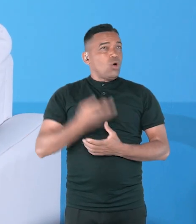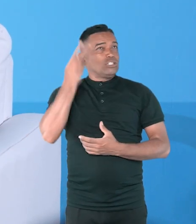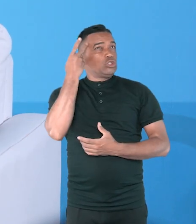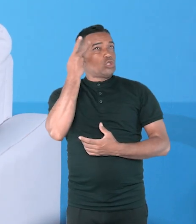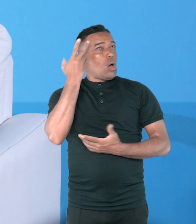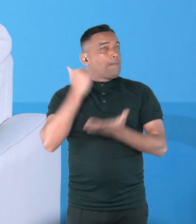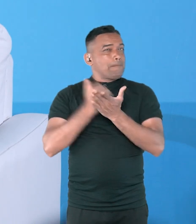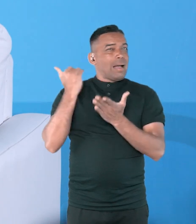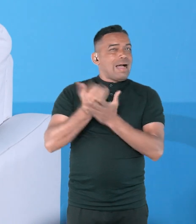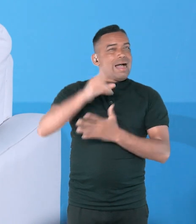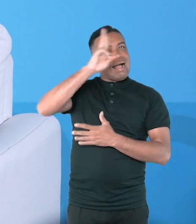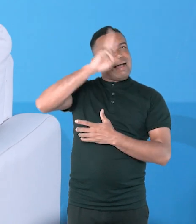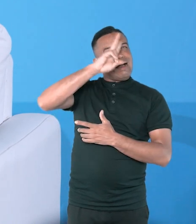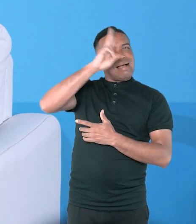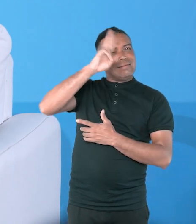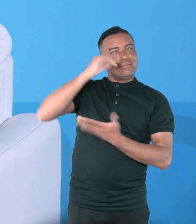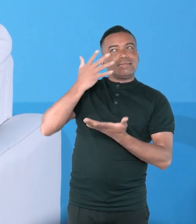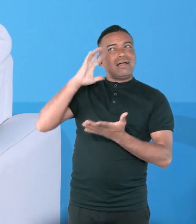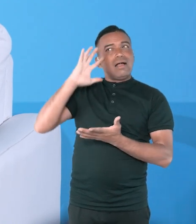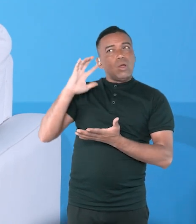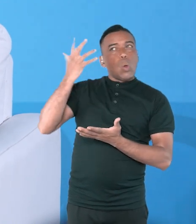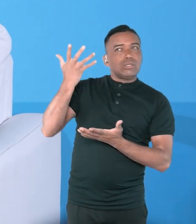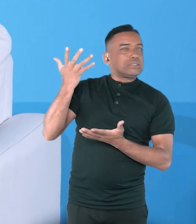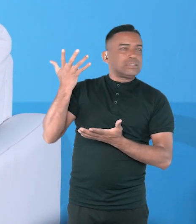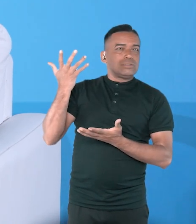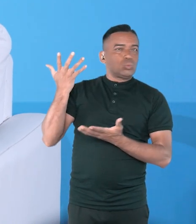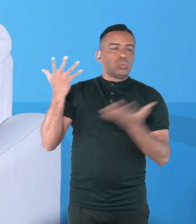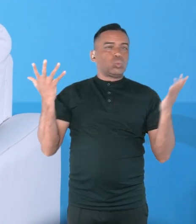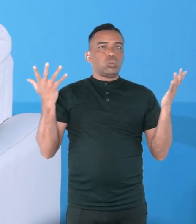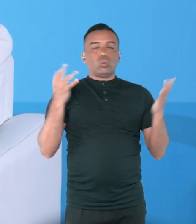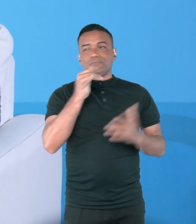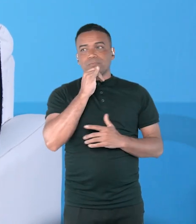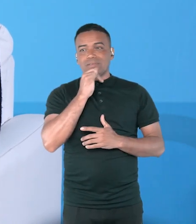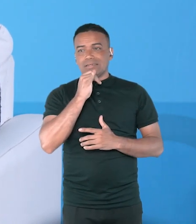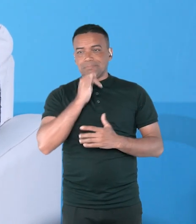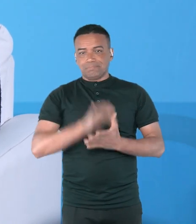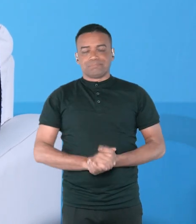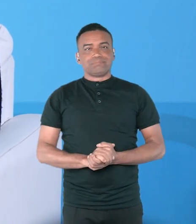histórias mais pitorescas, que tinham acontecido,